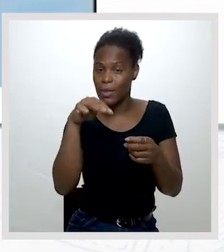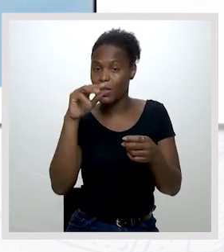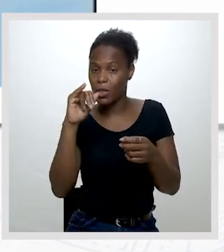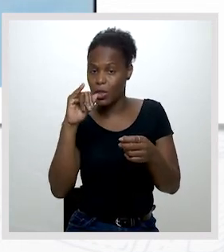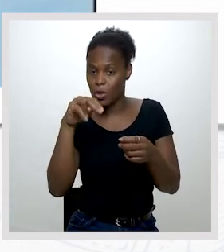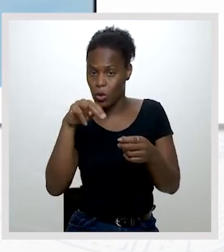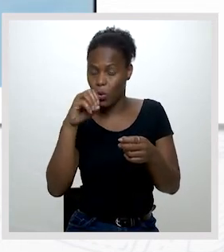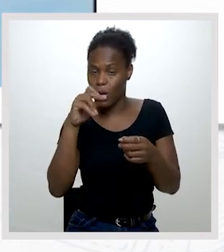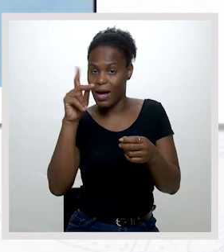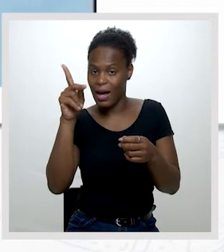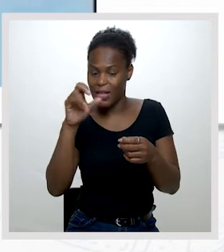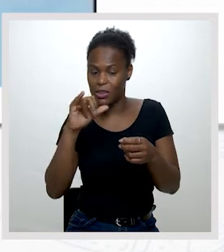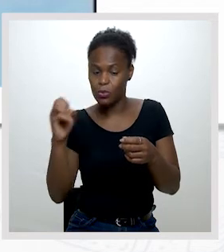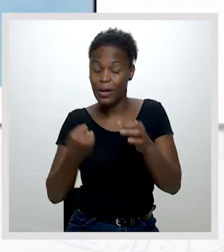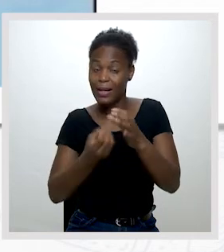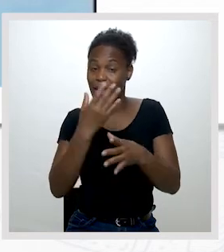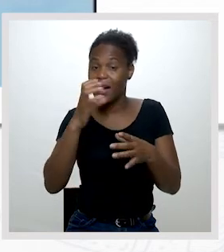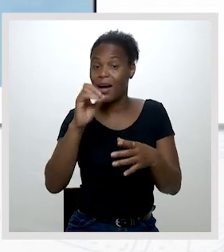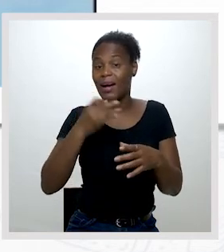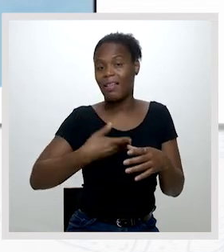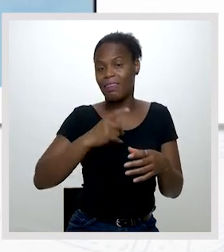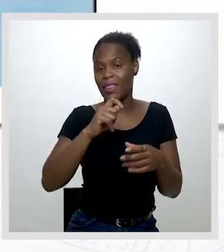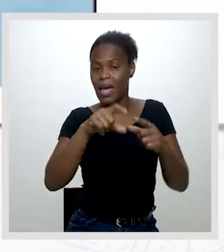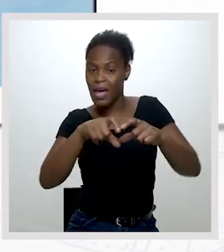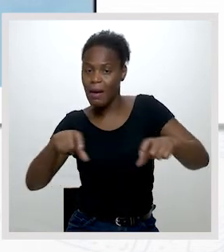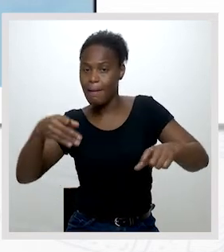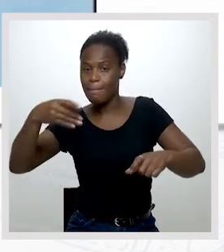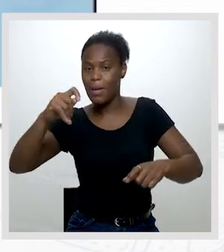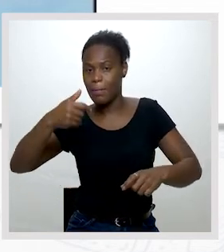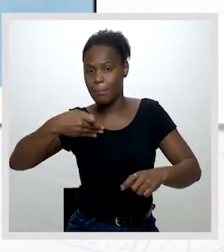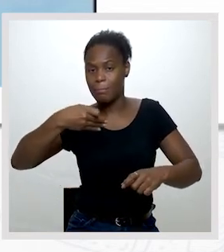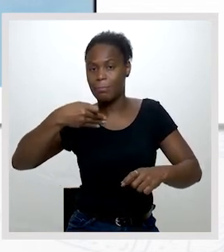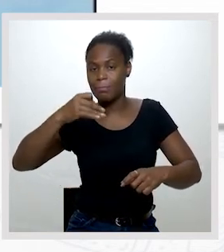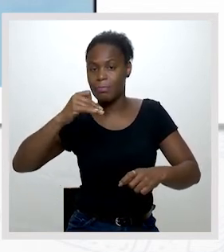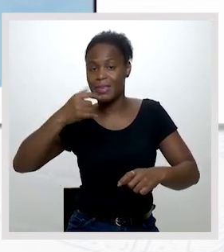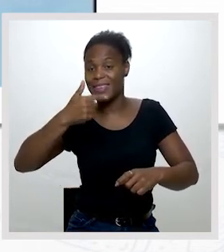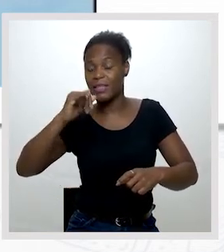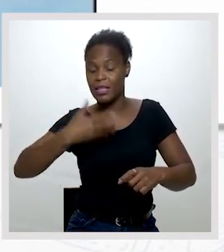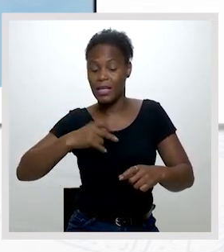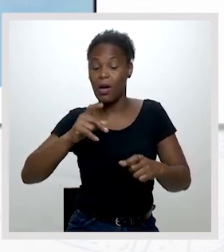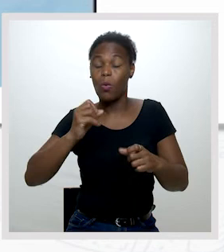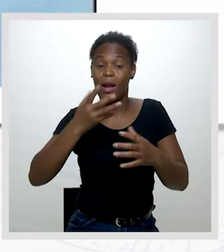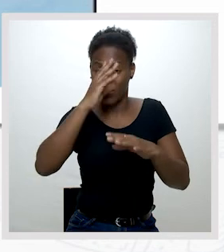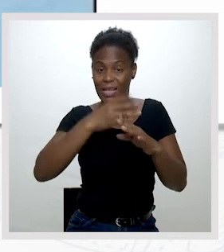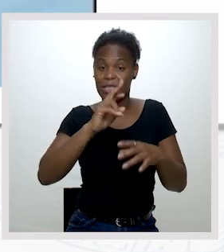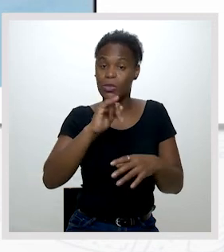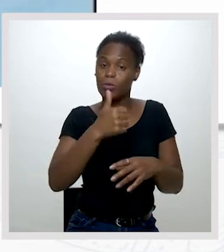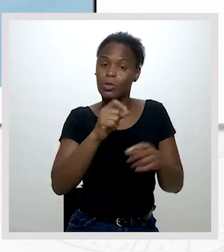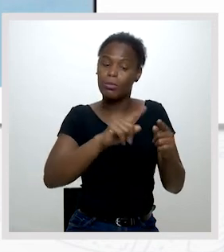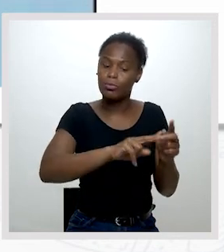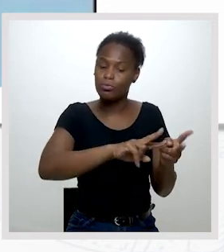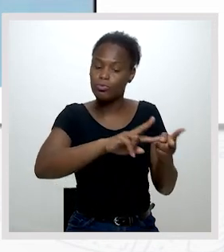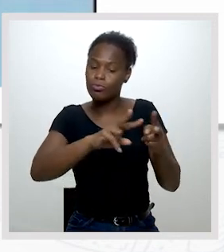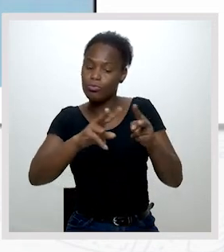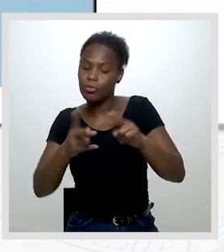No entanto, à medida que isso acontece, também o ribossoma vai se deslocar sobre a cadeia do RNA, de modo